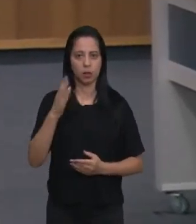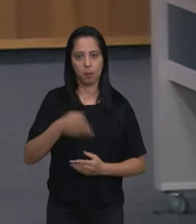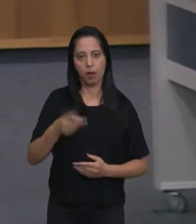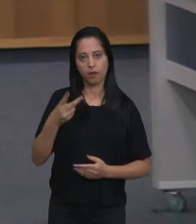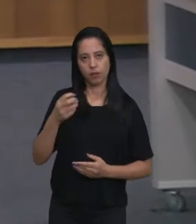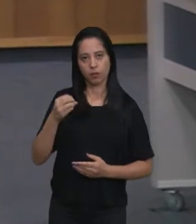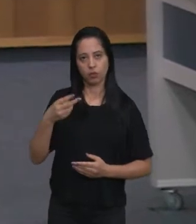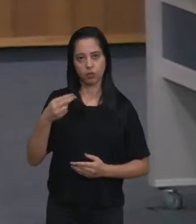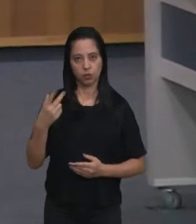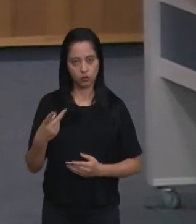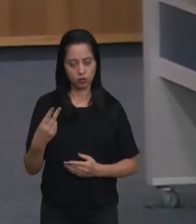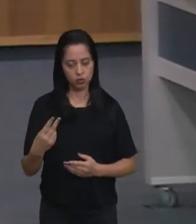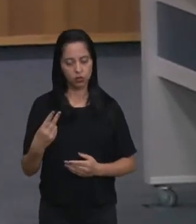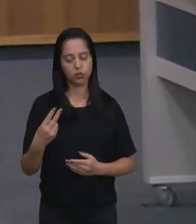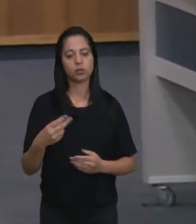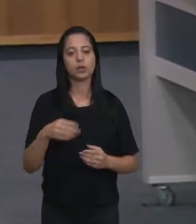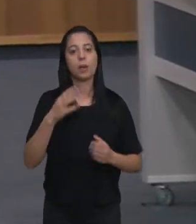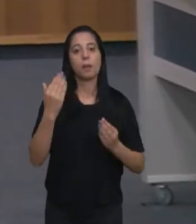1325/22, processo